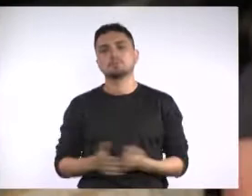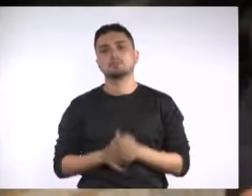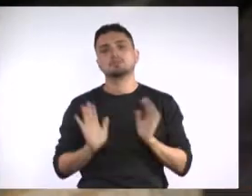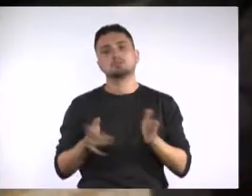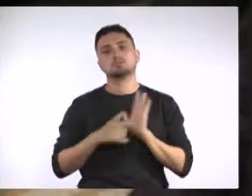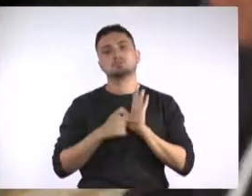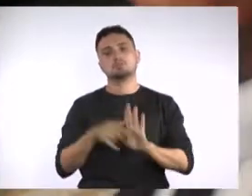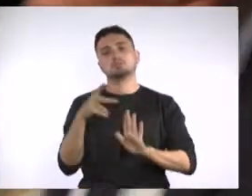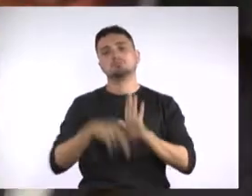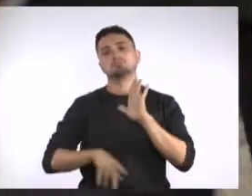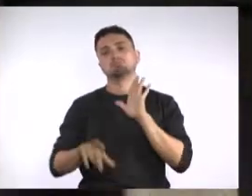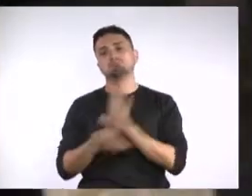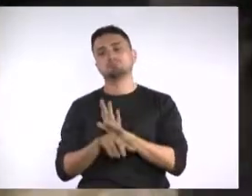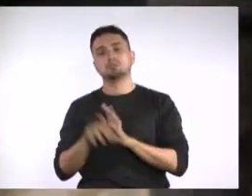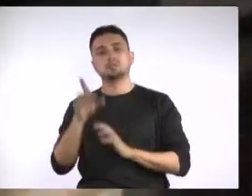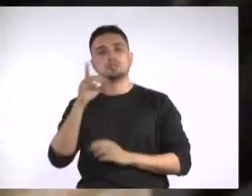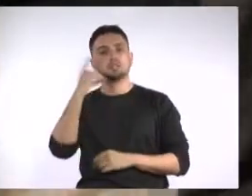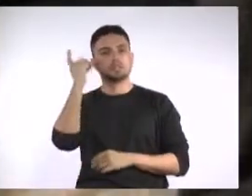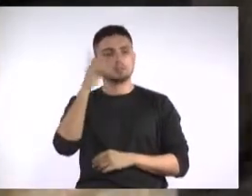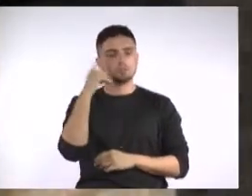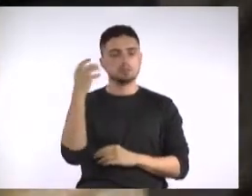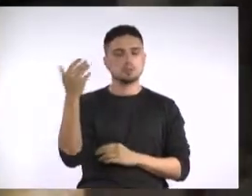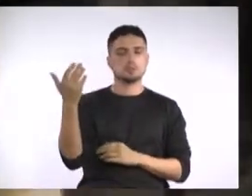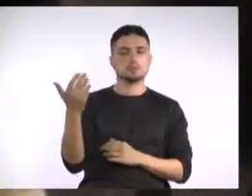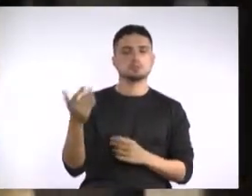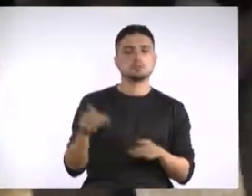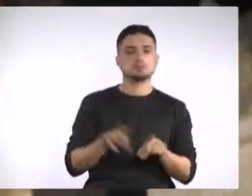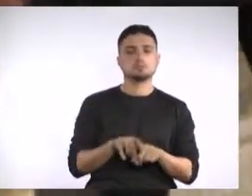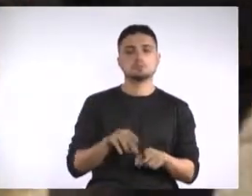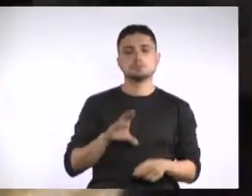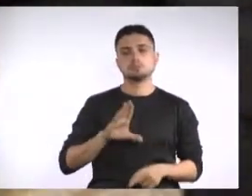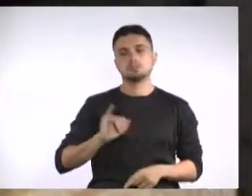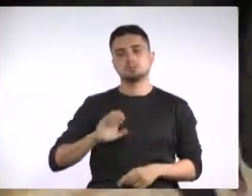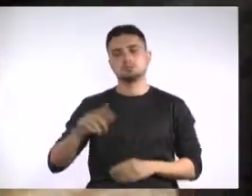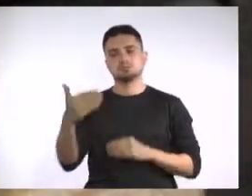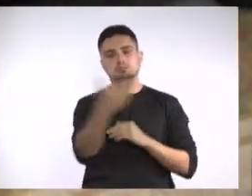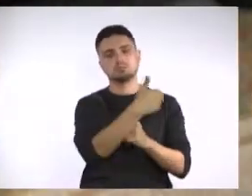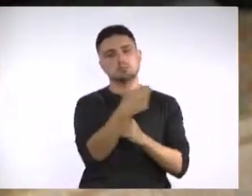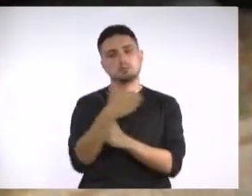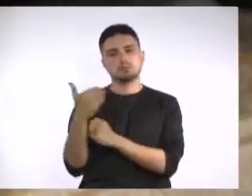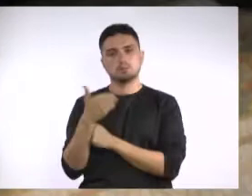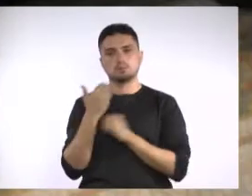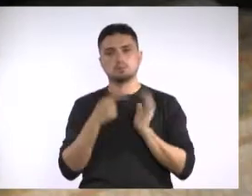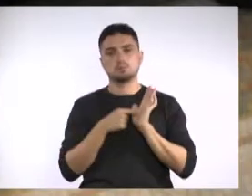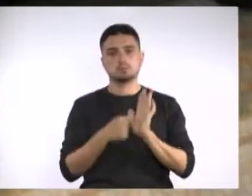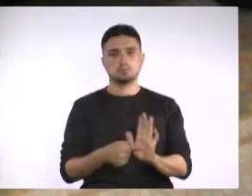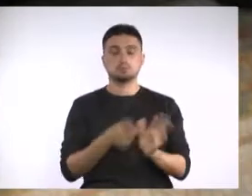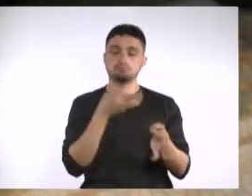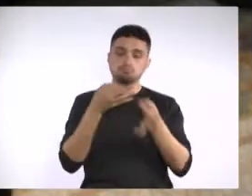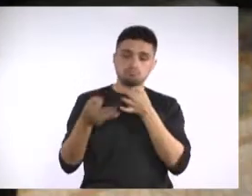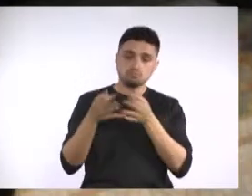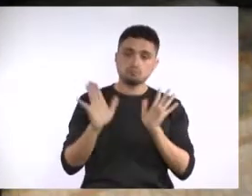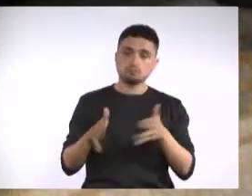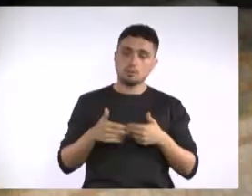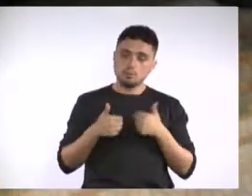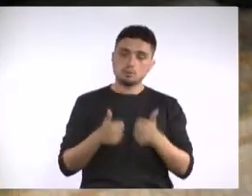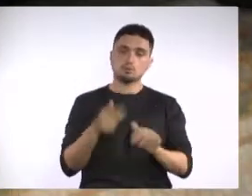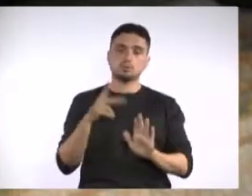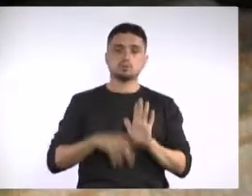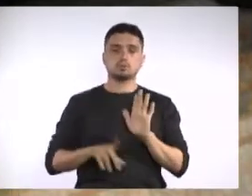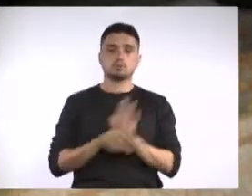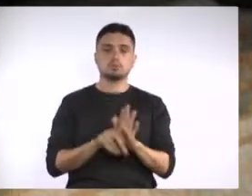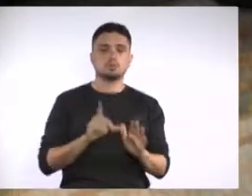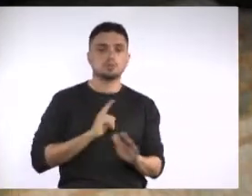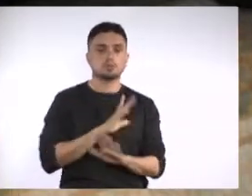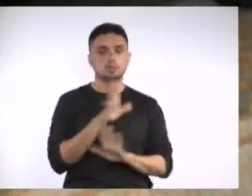companheiros civis que apresentaram algumas sugestões. Nós melhoramos até o projeto, trazendo algumas emendas aqui